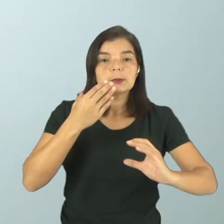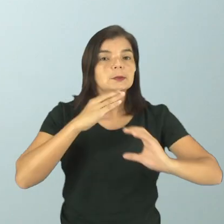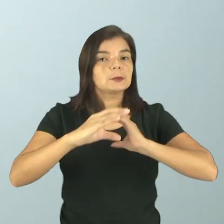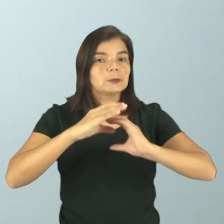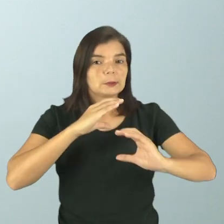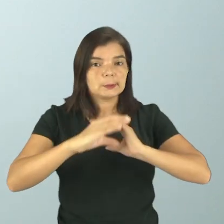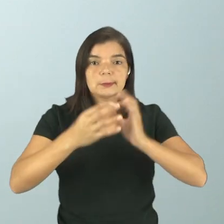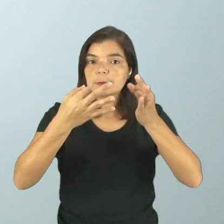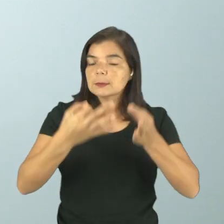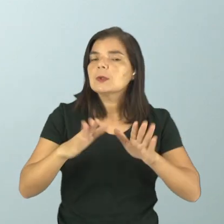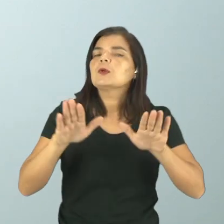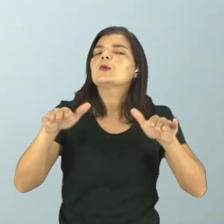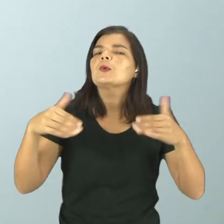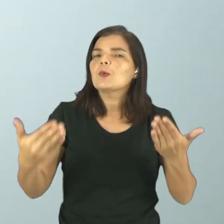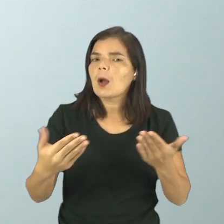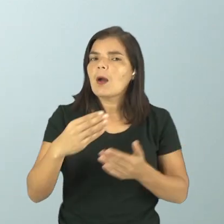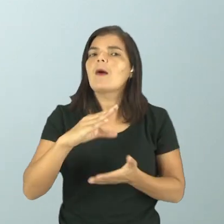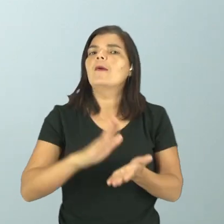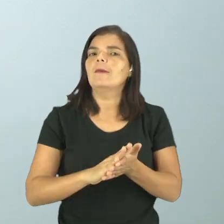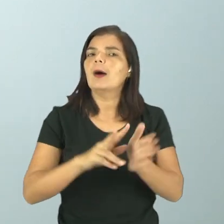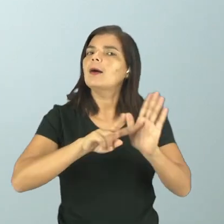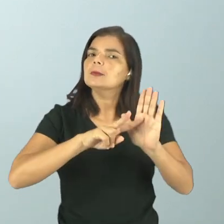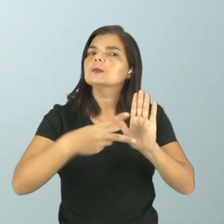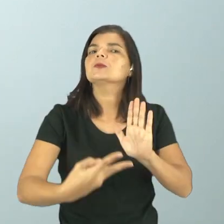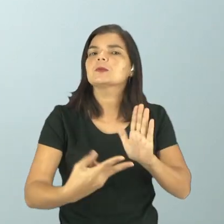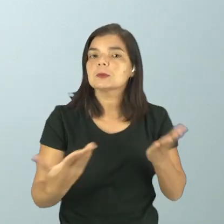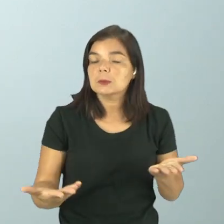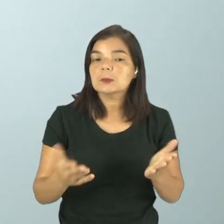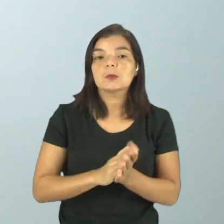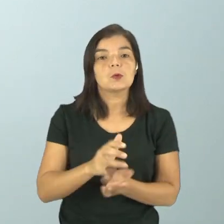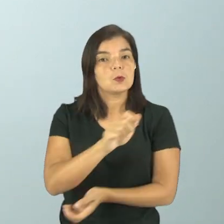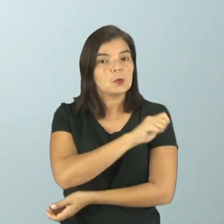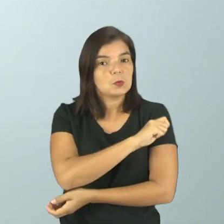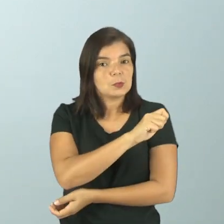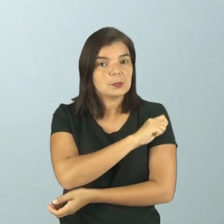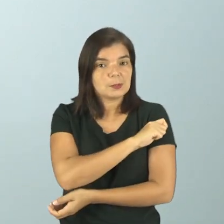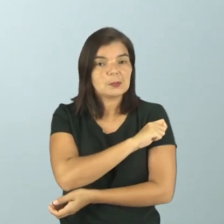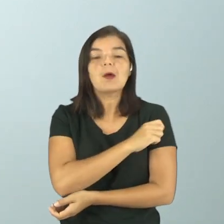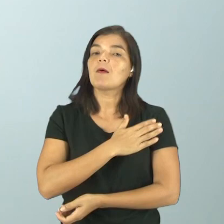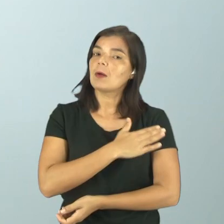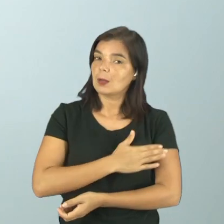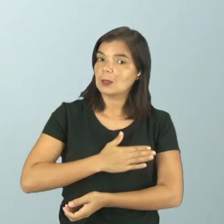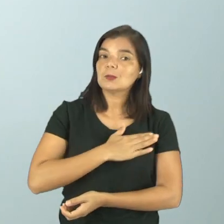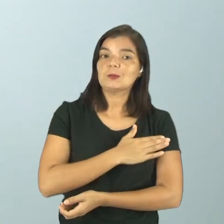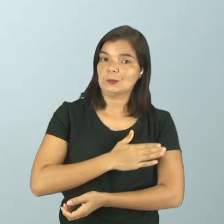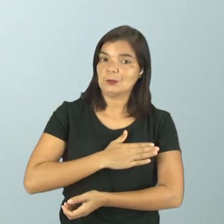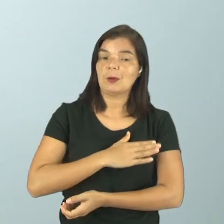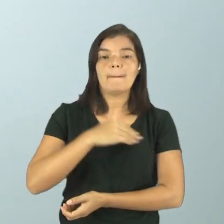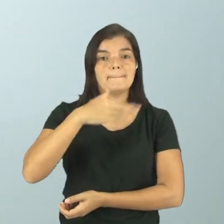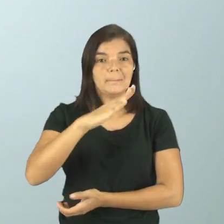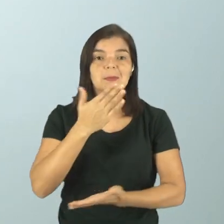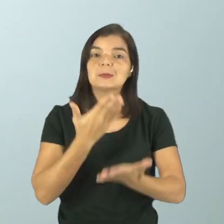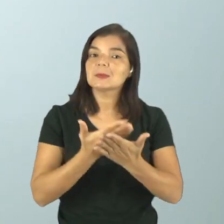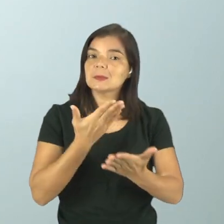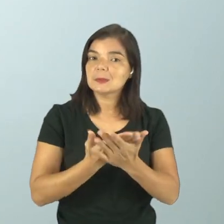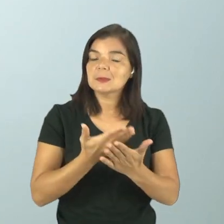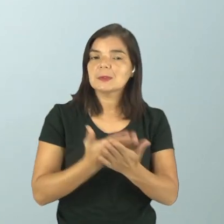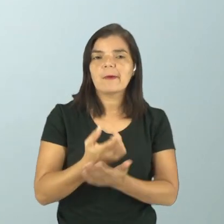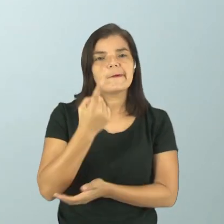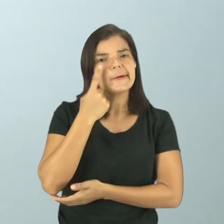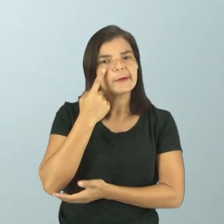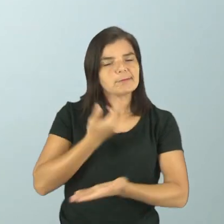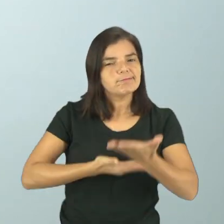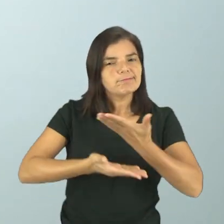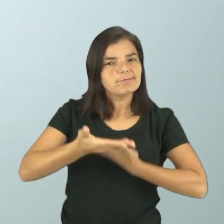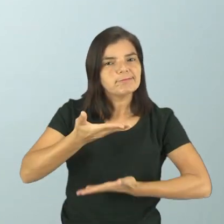canções, certo? E qual foi a consequência disso? Né? A consequência foi que os alunos passaram a gostar mais das aulas. Então, vejam que há